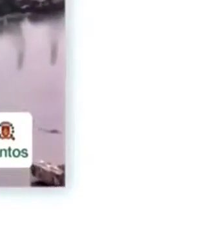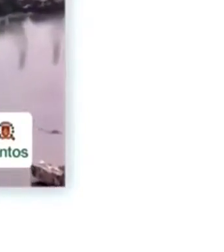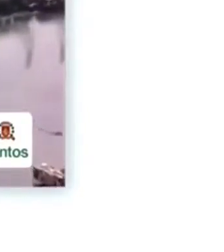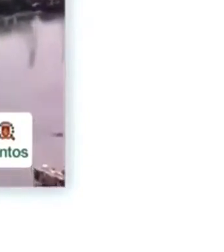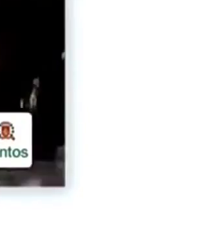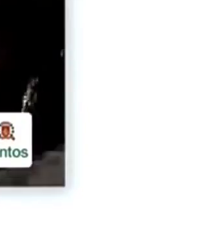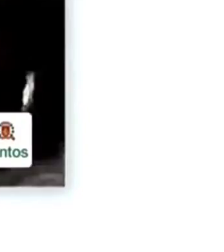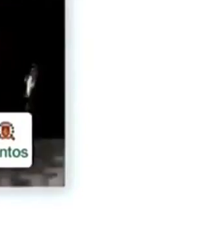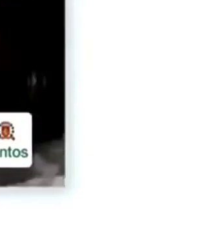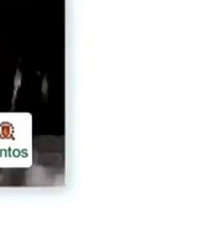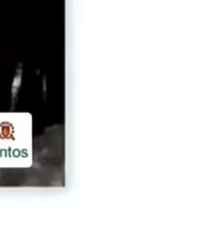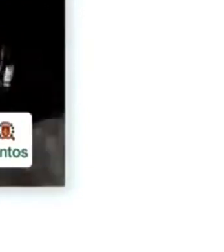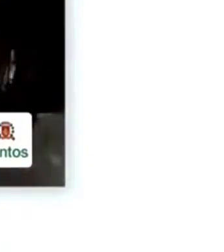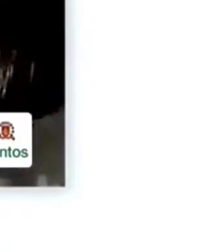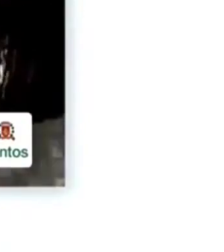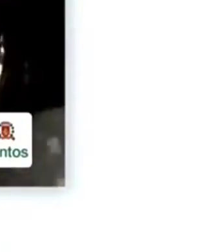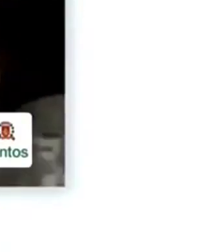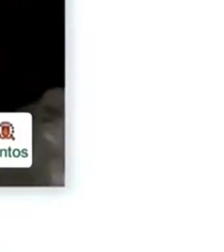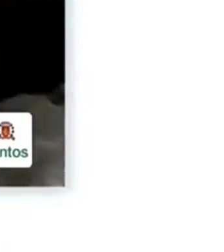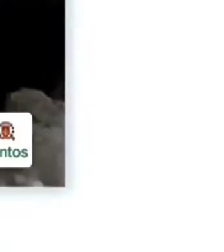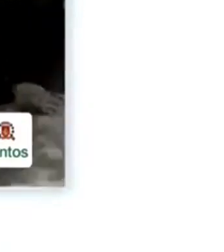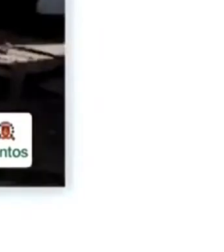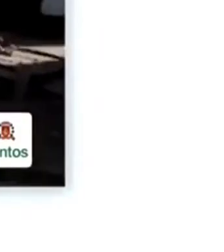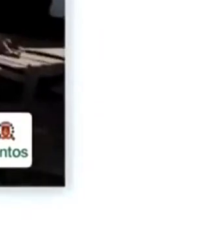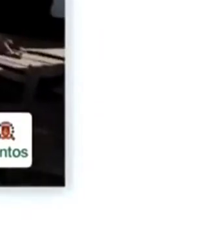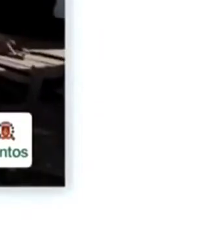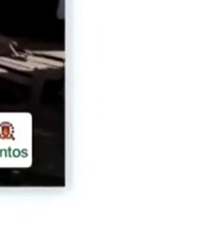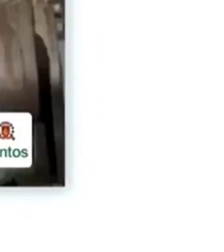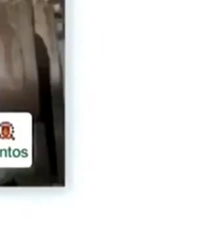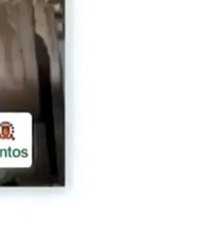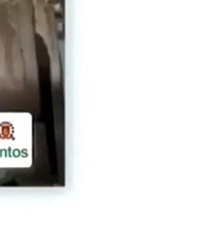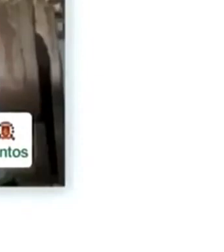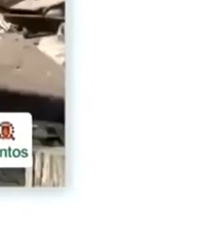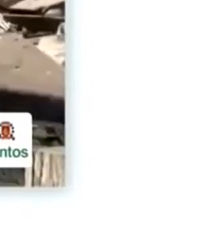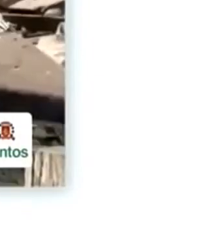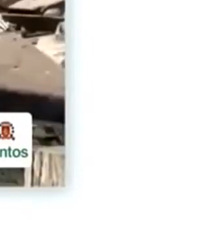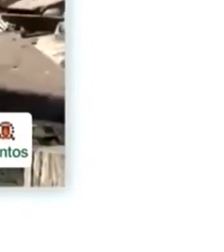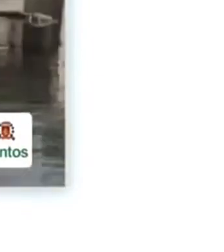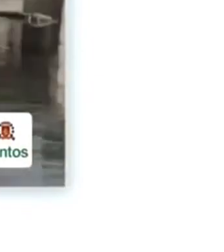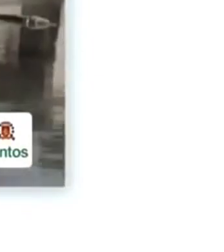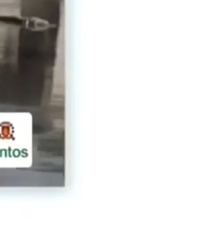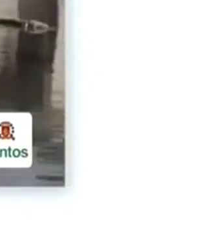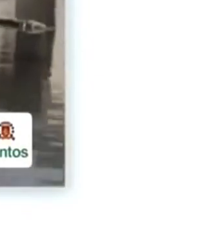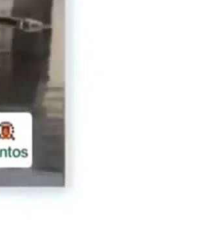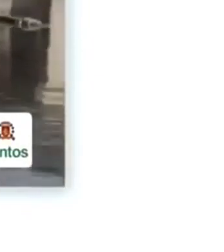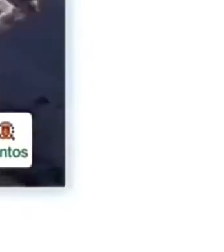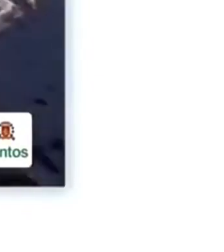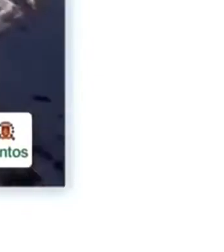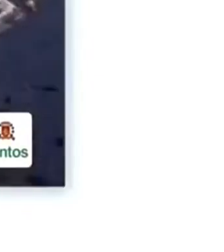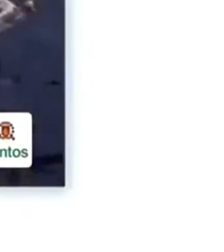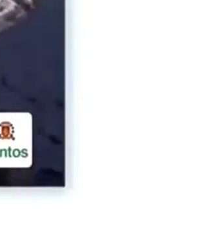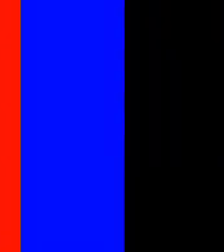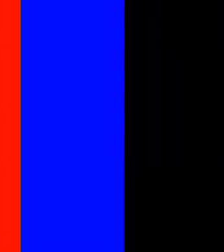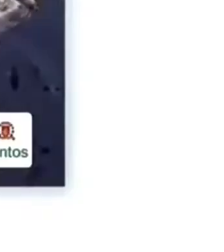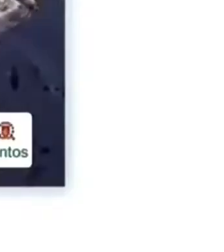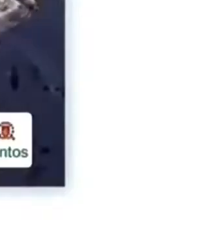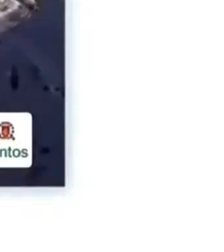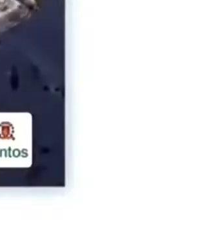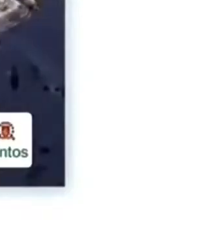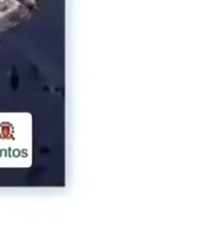forma desordenada, tem o solo encharcado com rios, mangues e canais tomados pelo lixo.